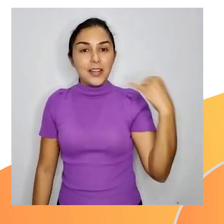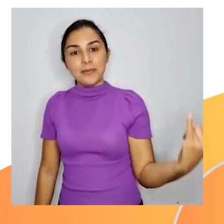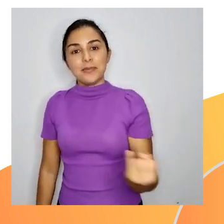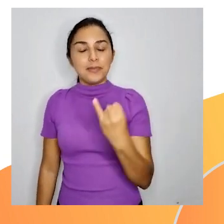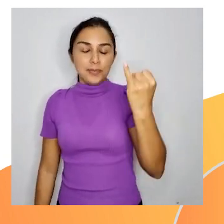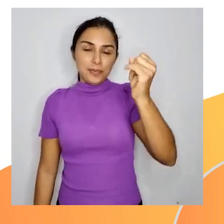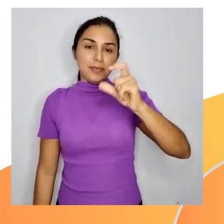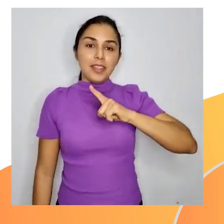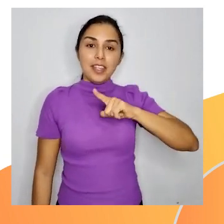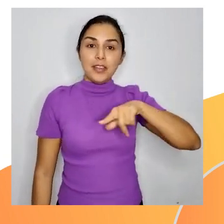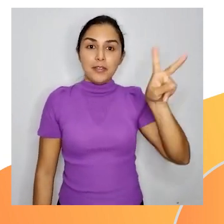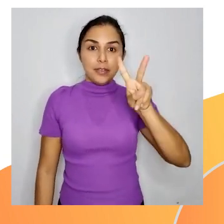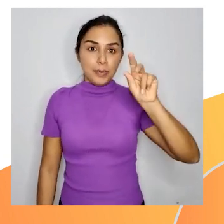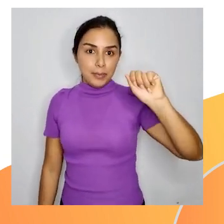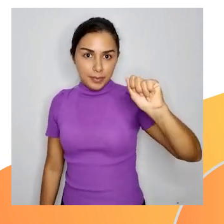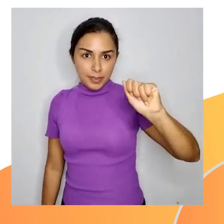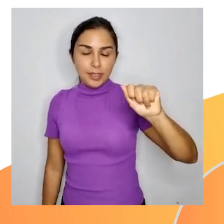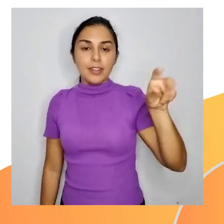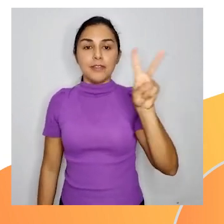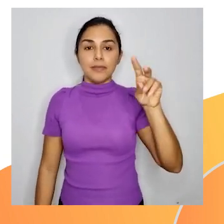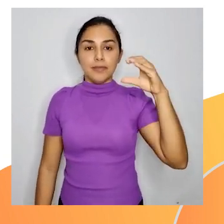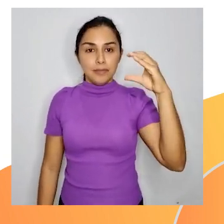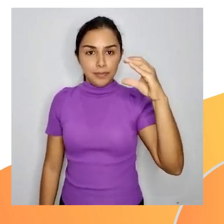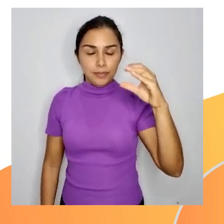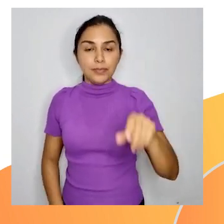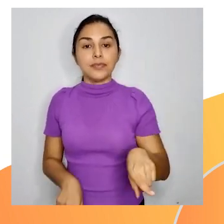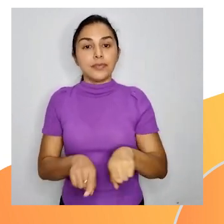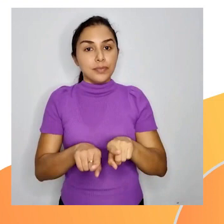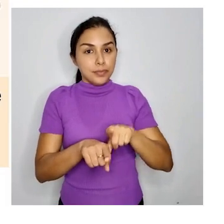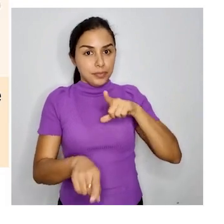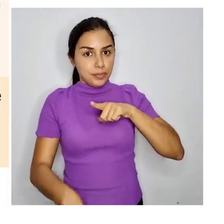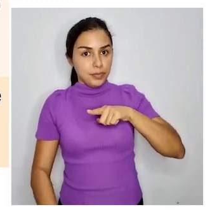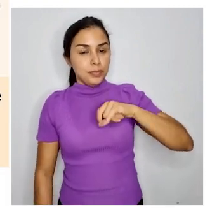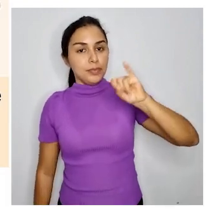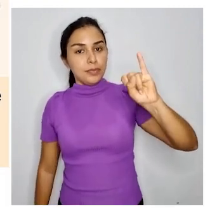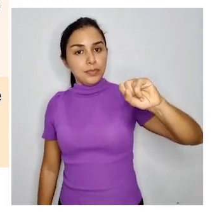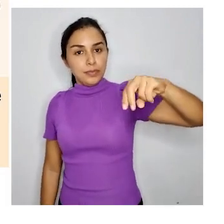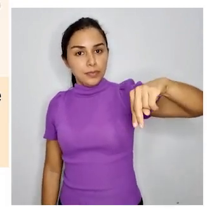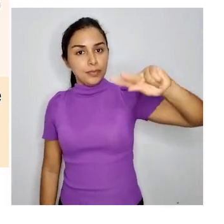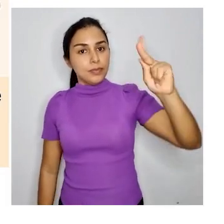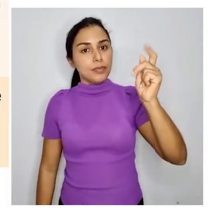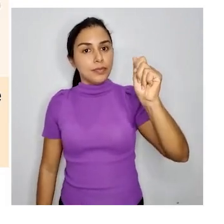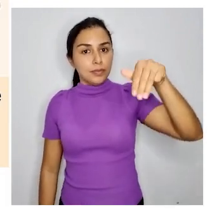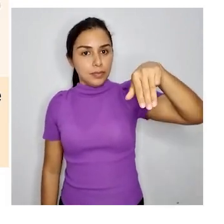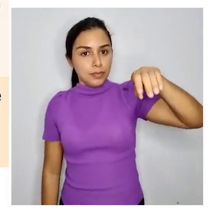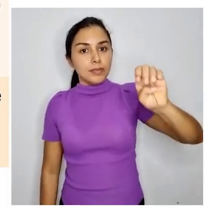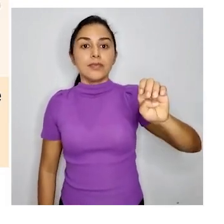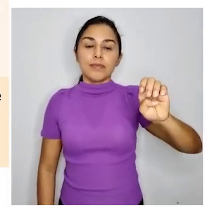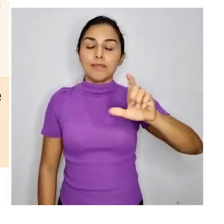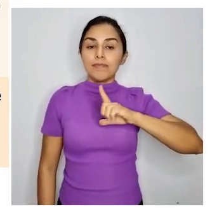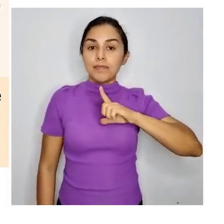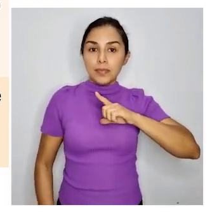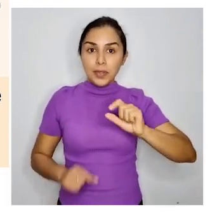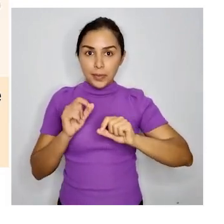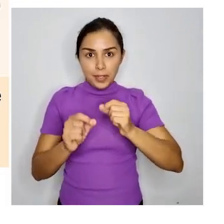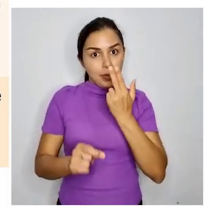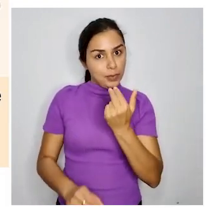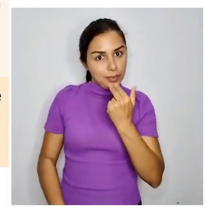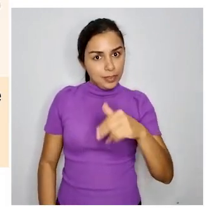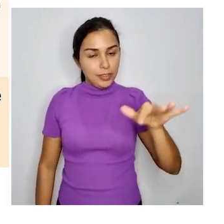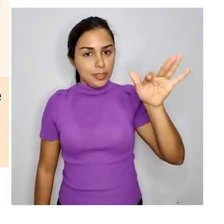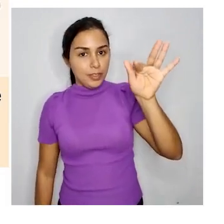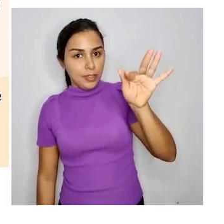cenoura, extremamente importante, também rica em vitamina A e vitamina C. O inhame, rico em proteínas, fibras e vitamina